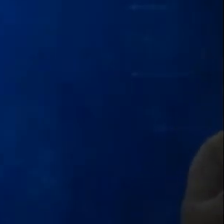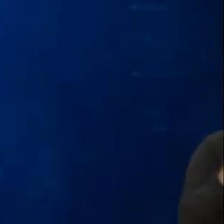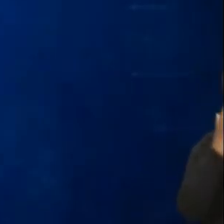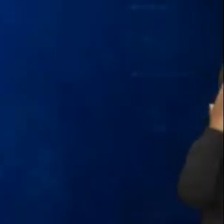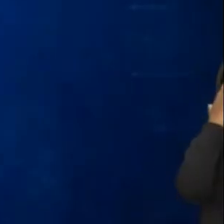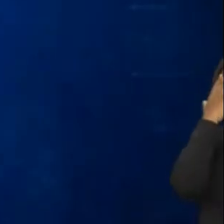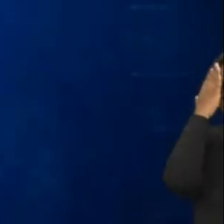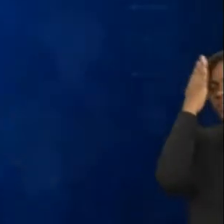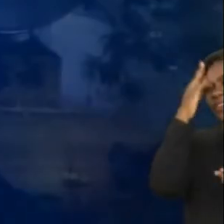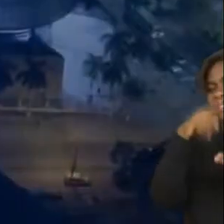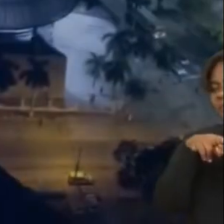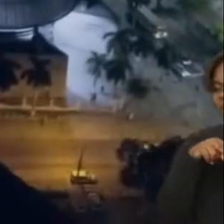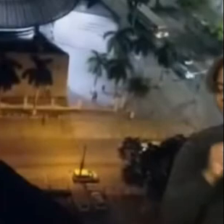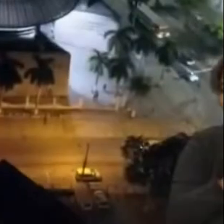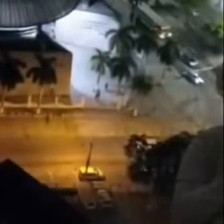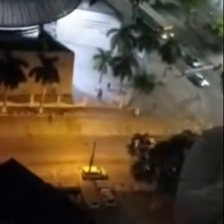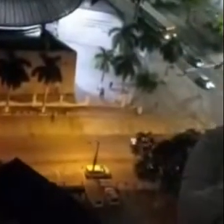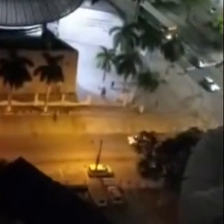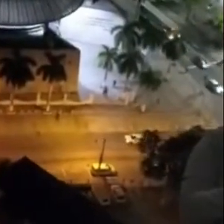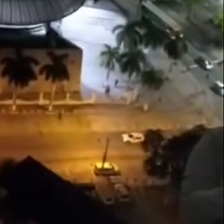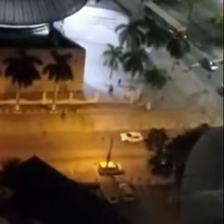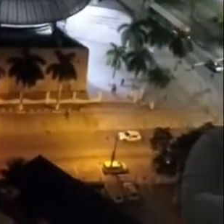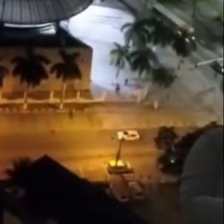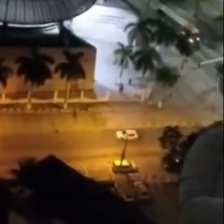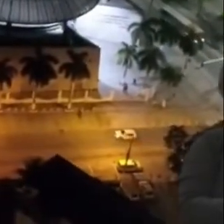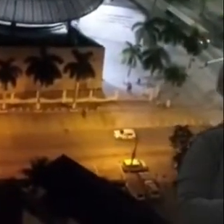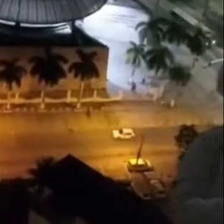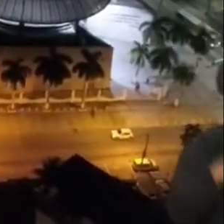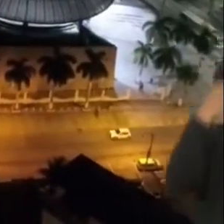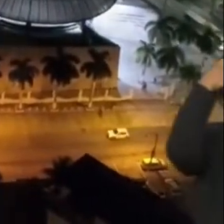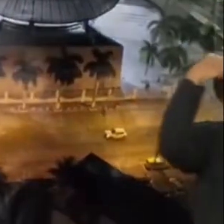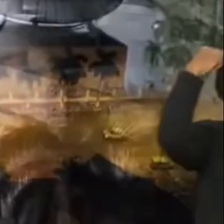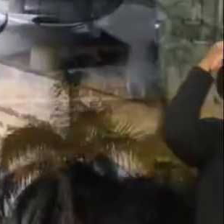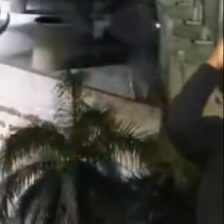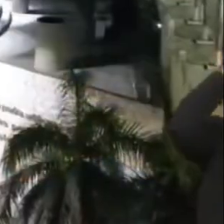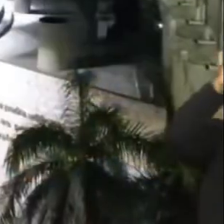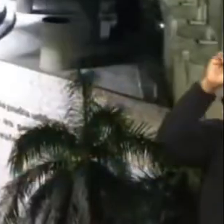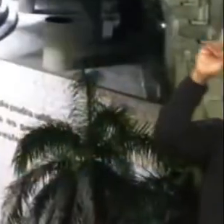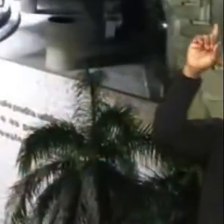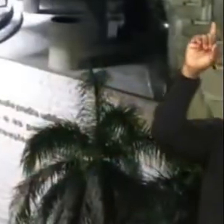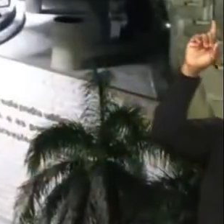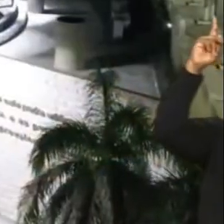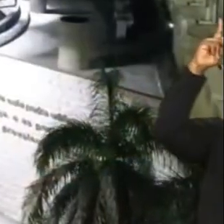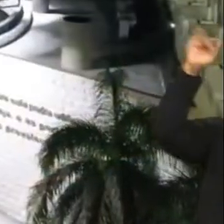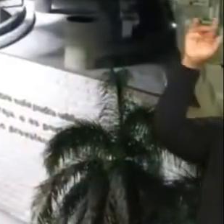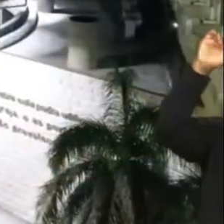obrigado por essa noite. Santo és tu, meu Pai.